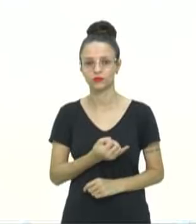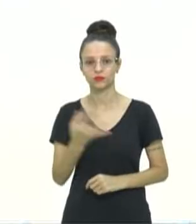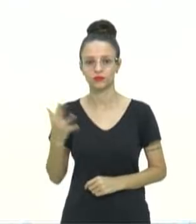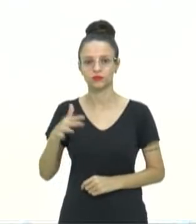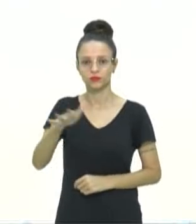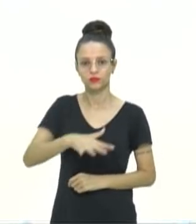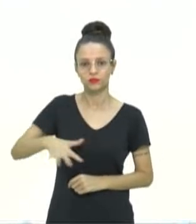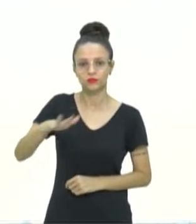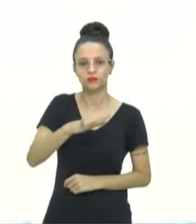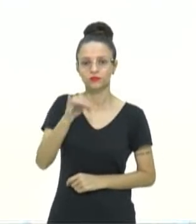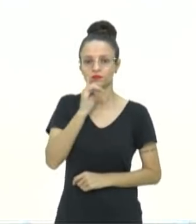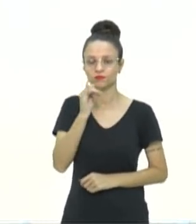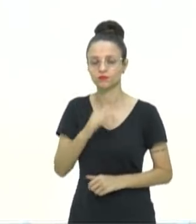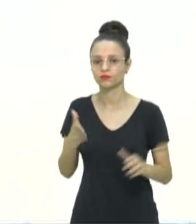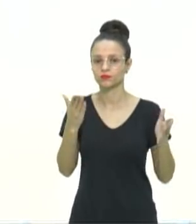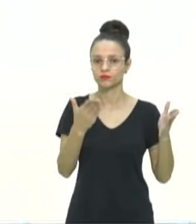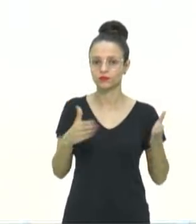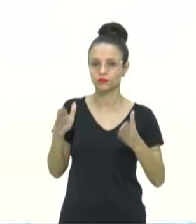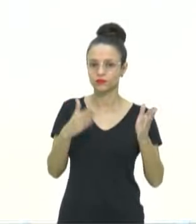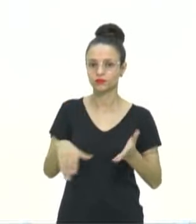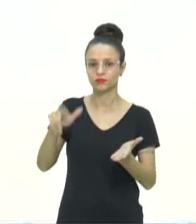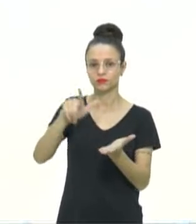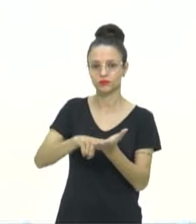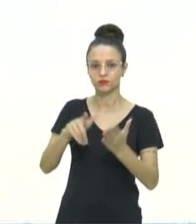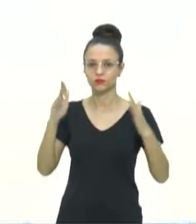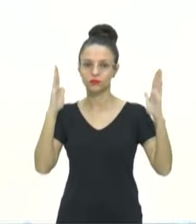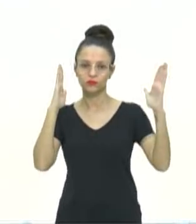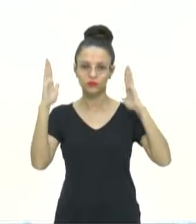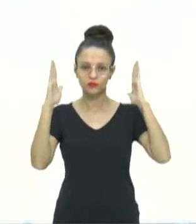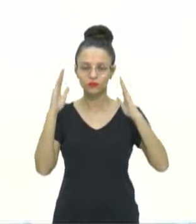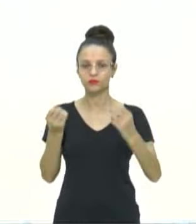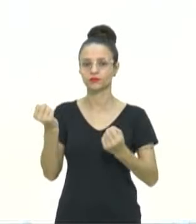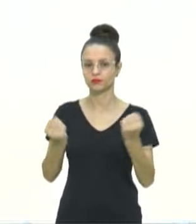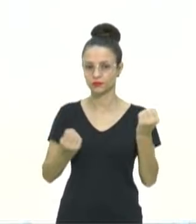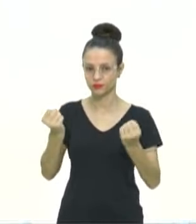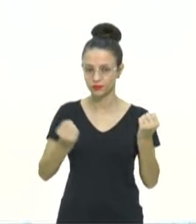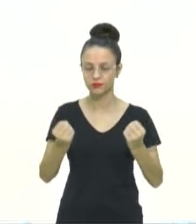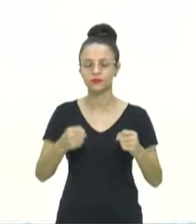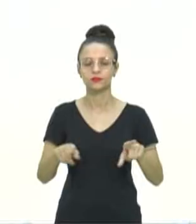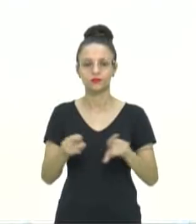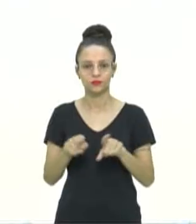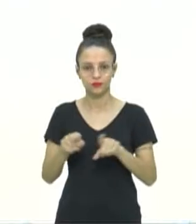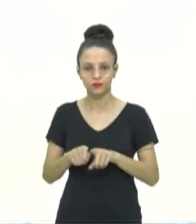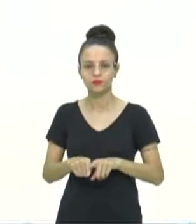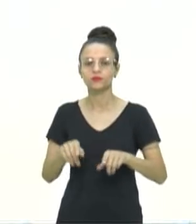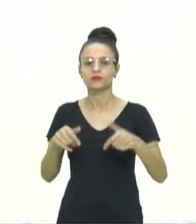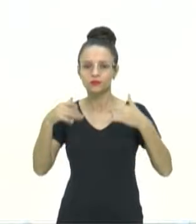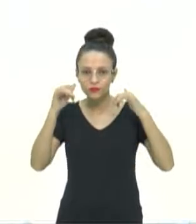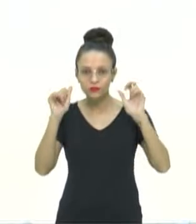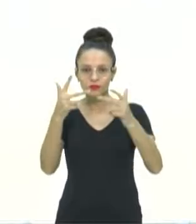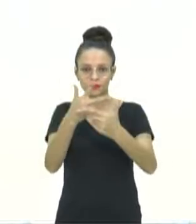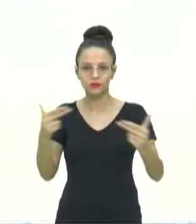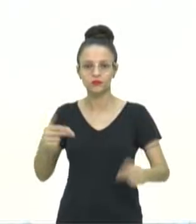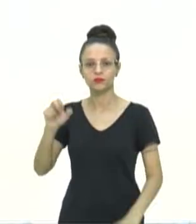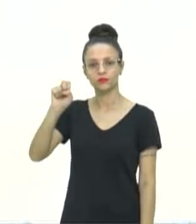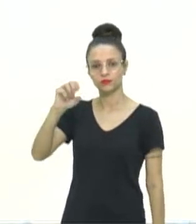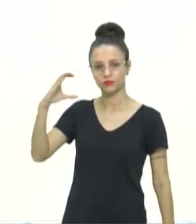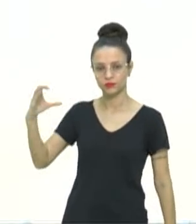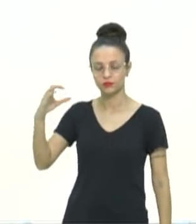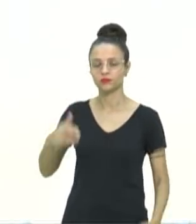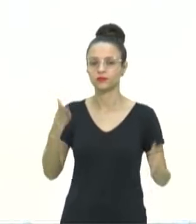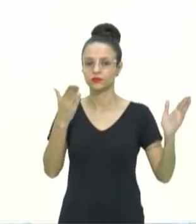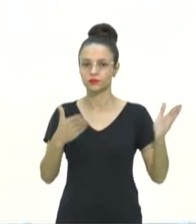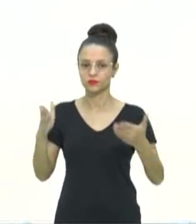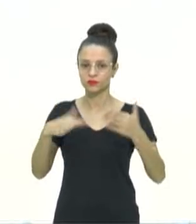algumas áreas, como as áreas de fabricação de papel, caminhões e automóveis, a agroindústria também. Em Santa Catarina, produção